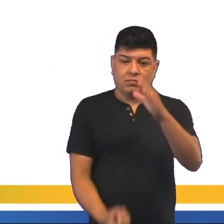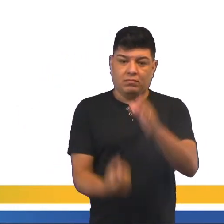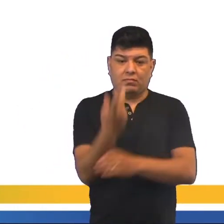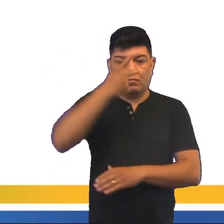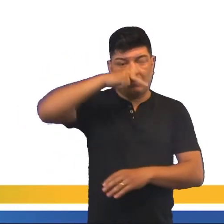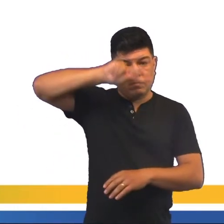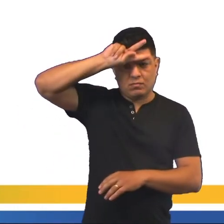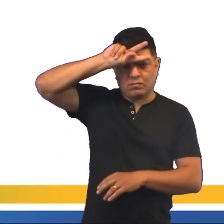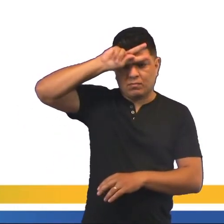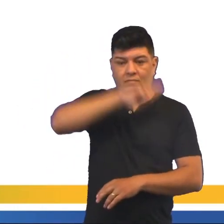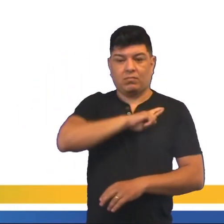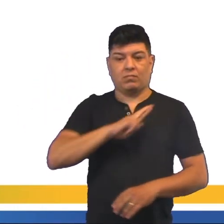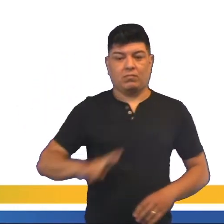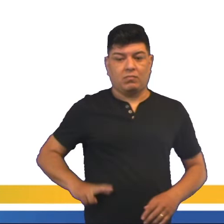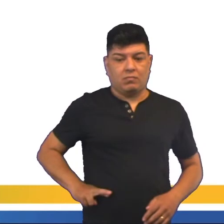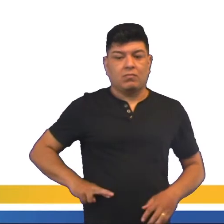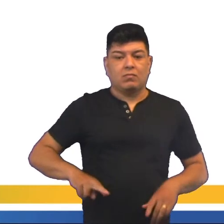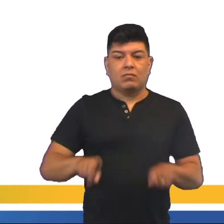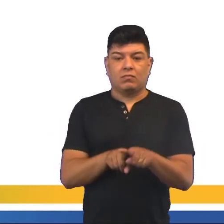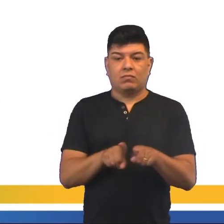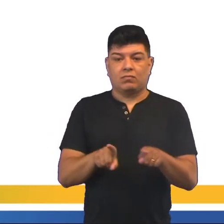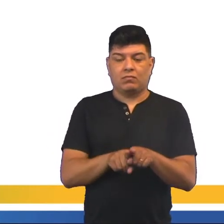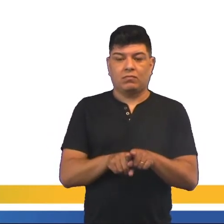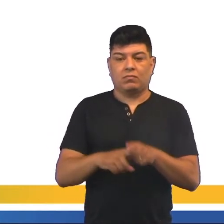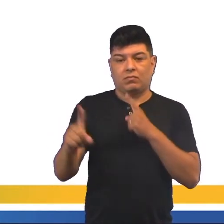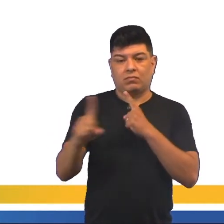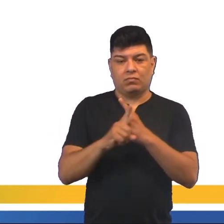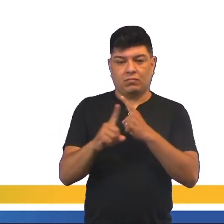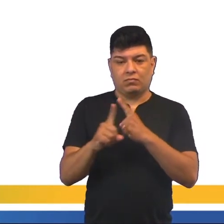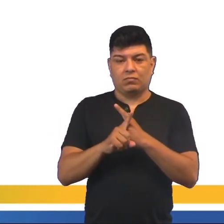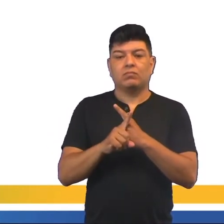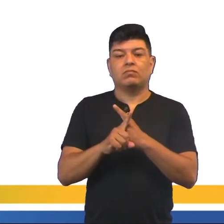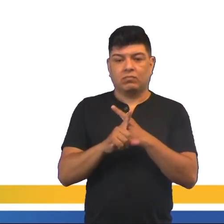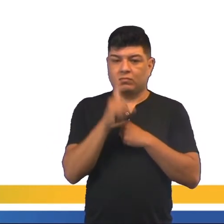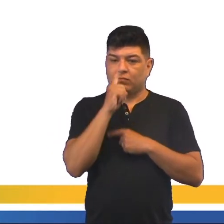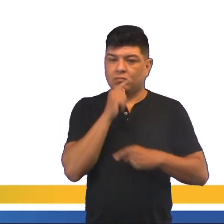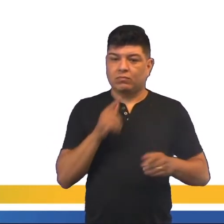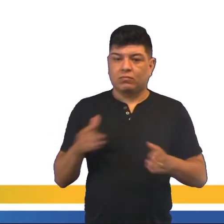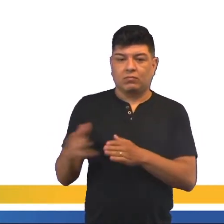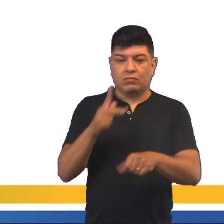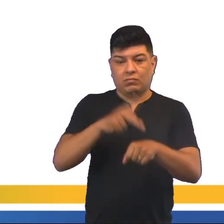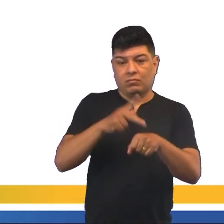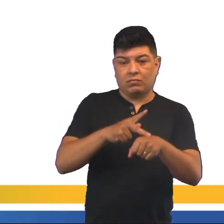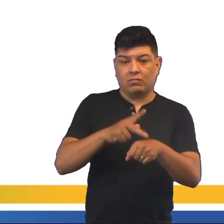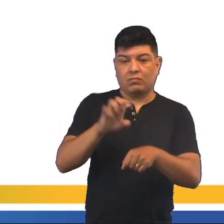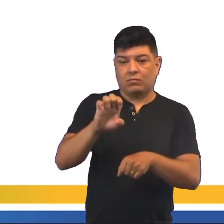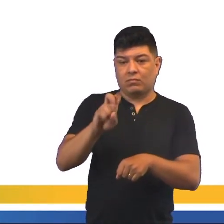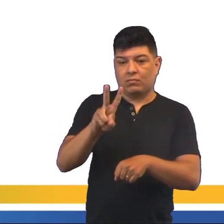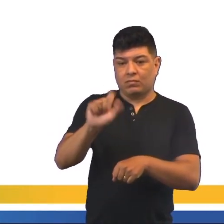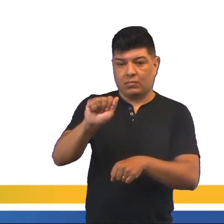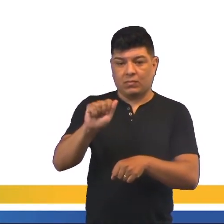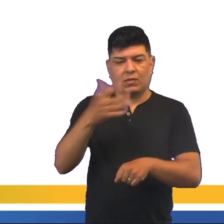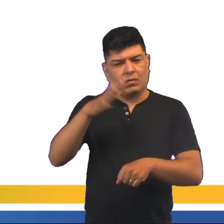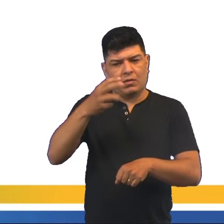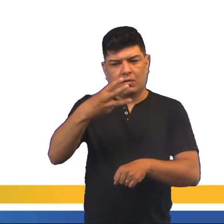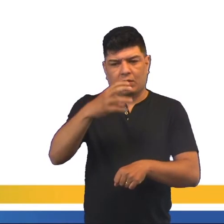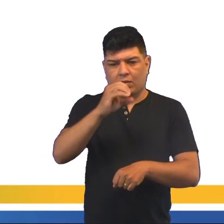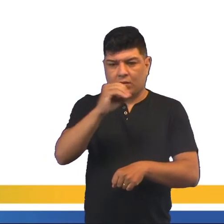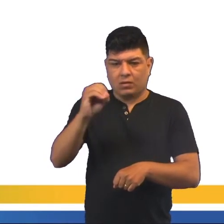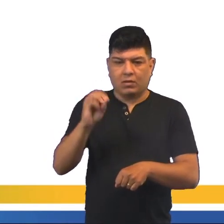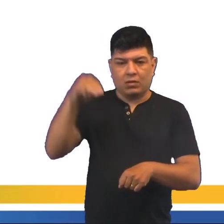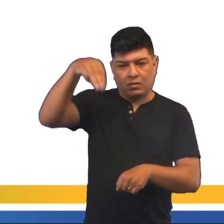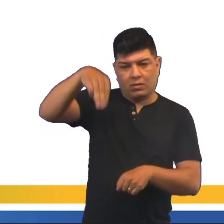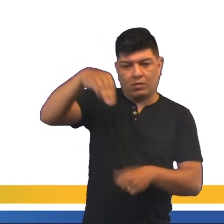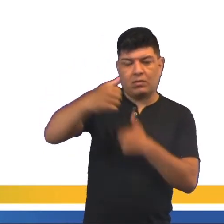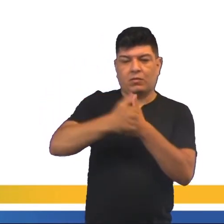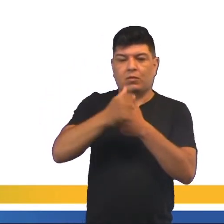República do Peru, na confluência do encontro, quer dizer, do Rio das Pedras e do Rio Eva, a cerca de 300 metros de